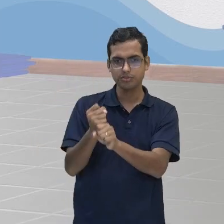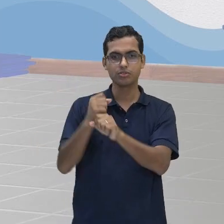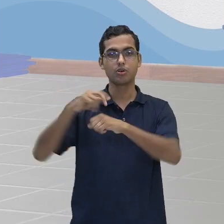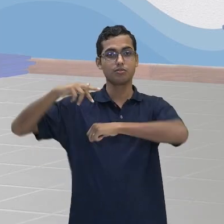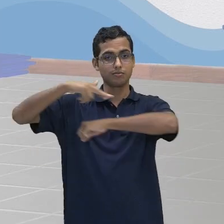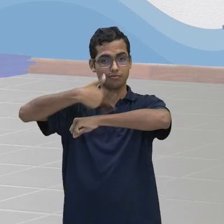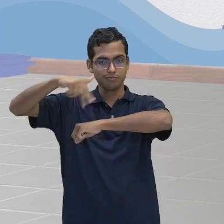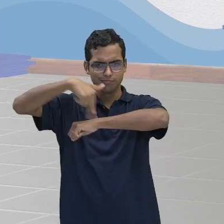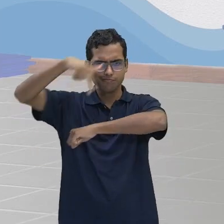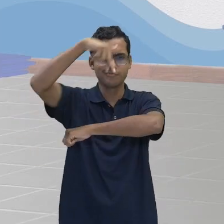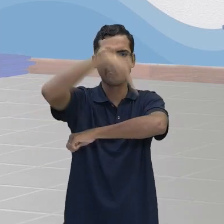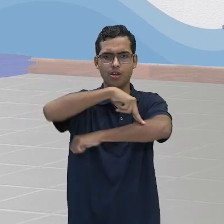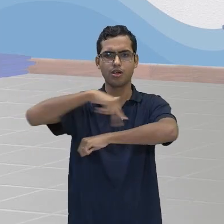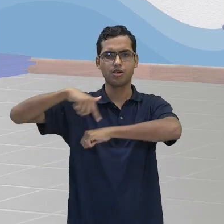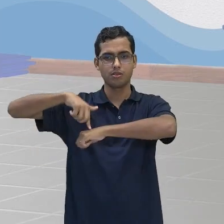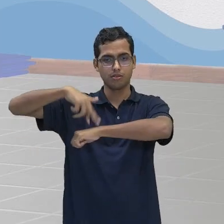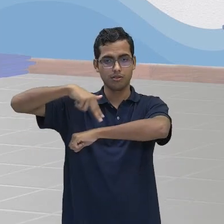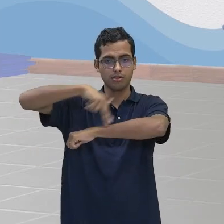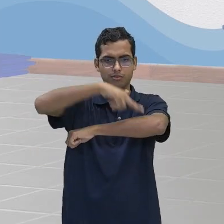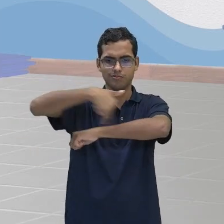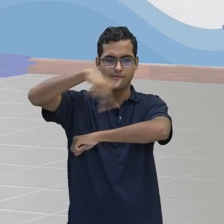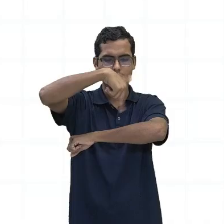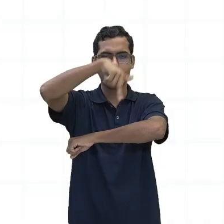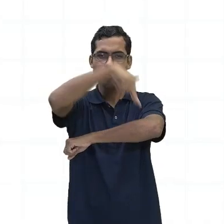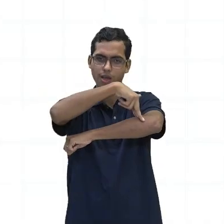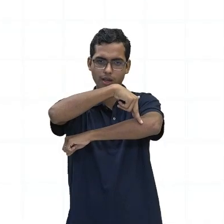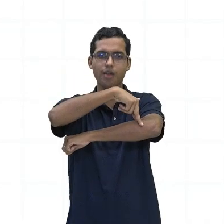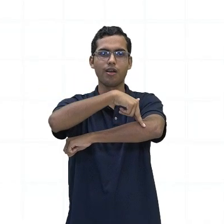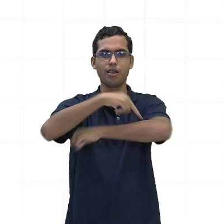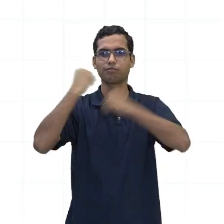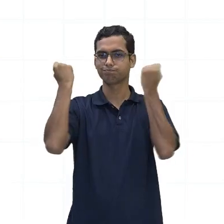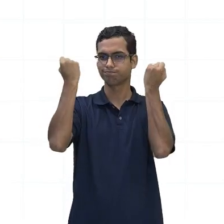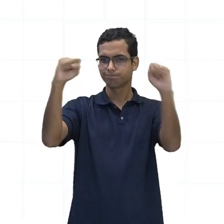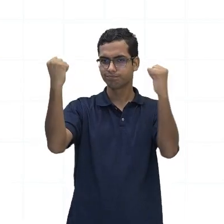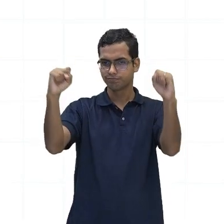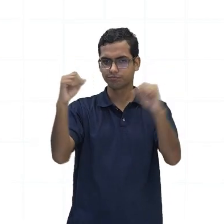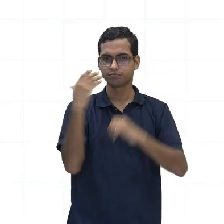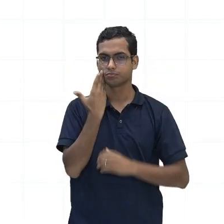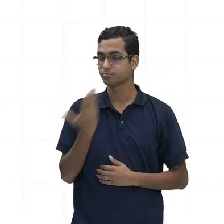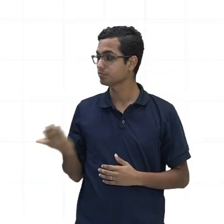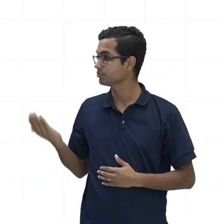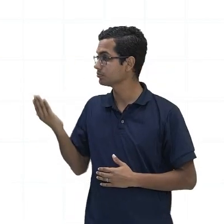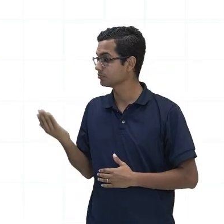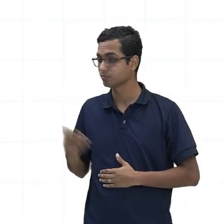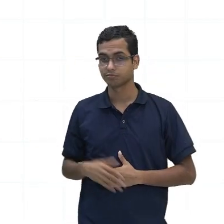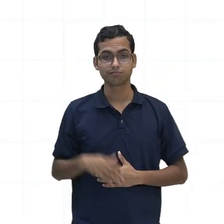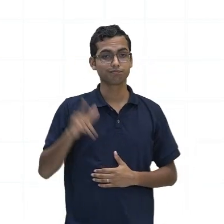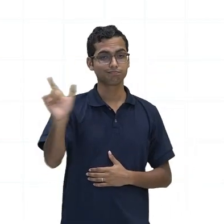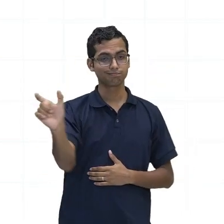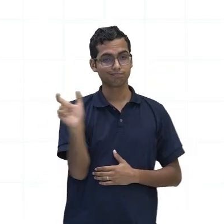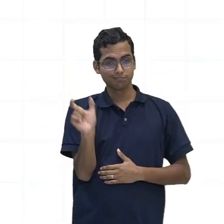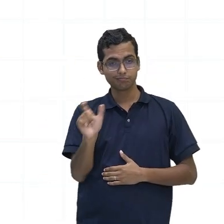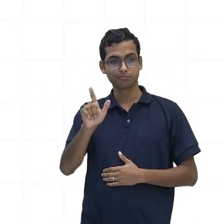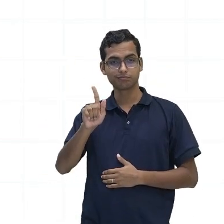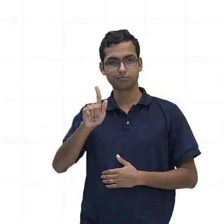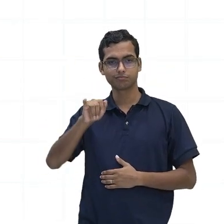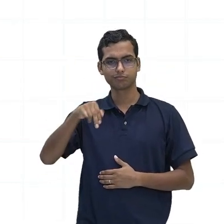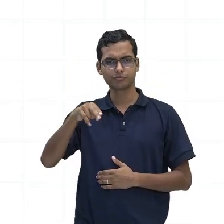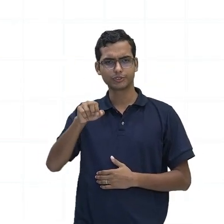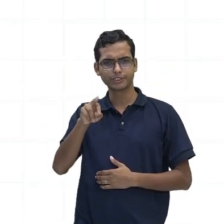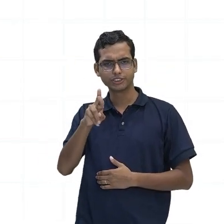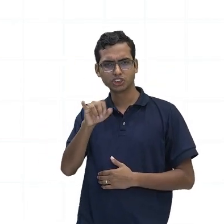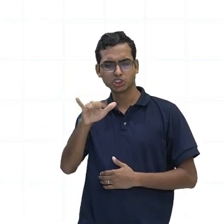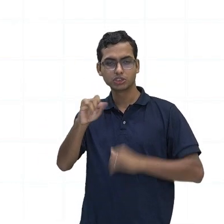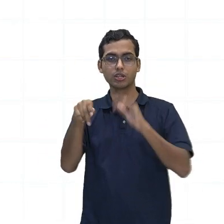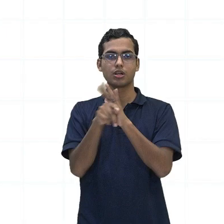ginástica. Vamos lá ver qual é a origem dessa palavra? Então, olha só. A palavra ginástica vem do grego gymnastai, que